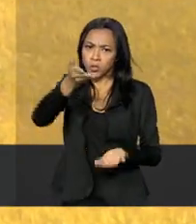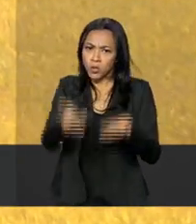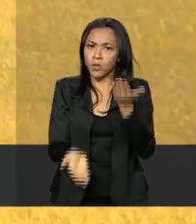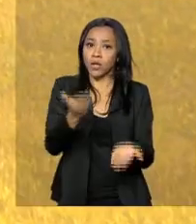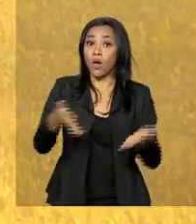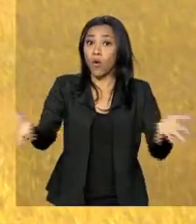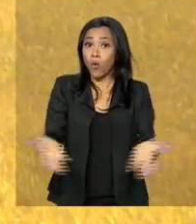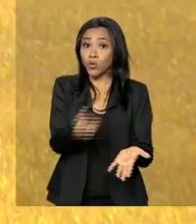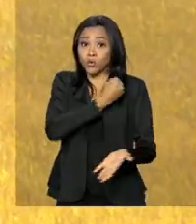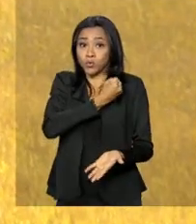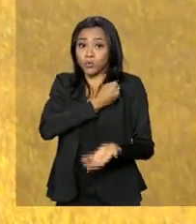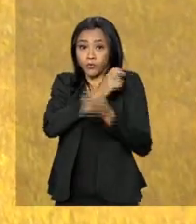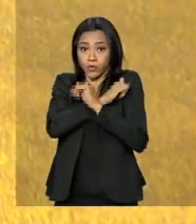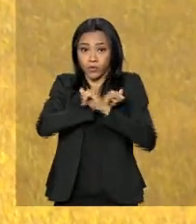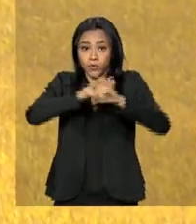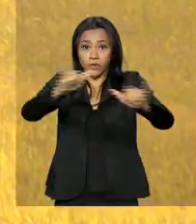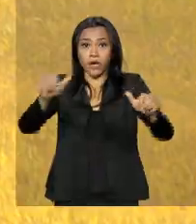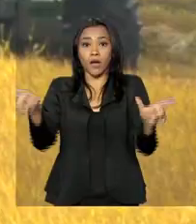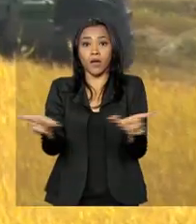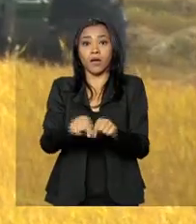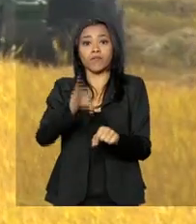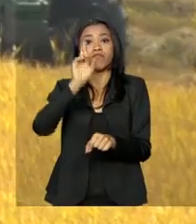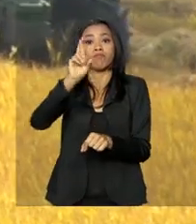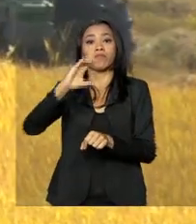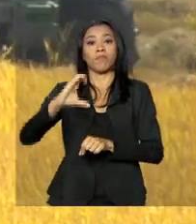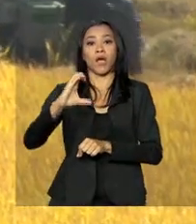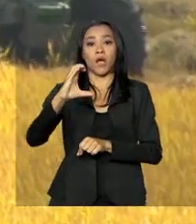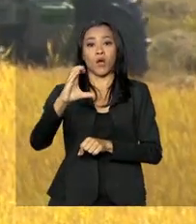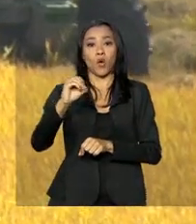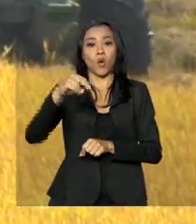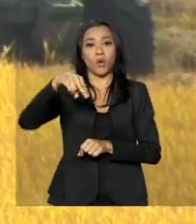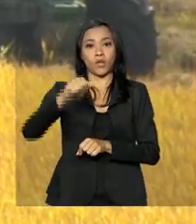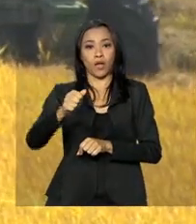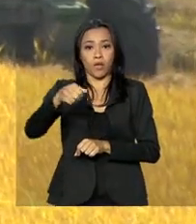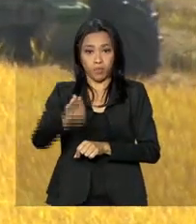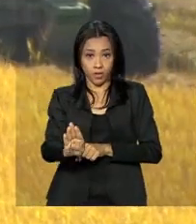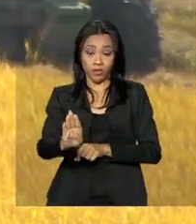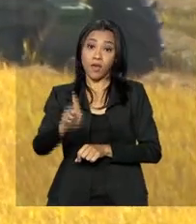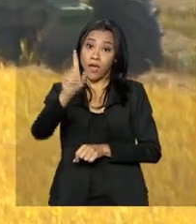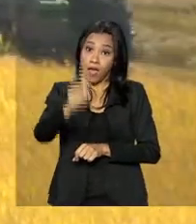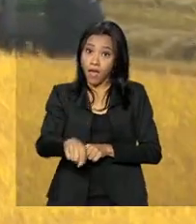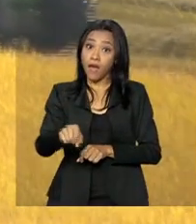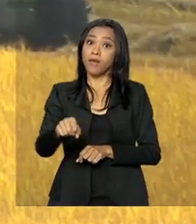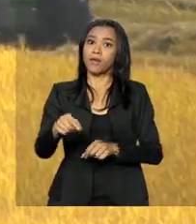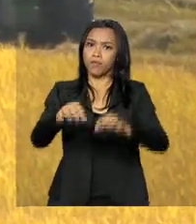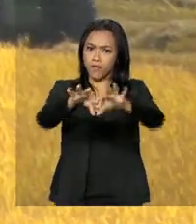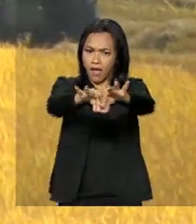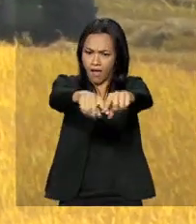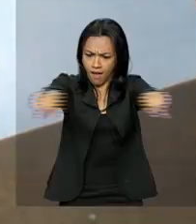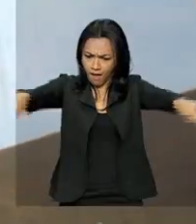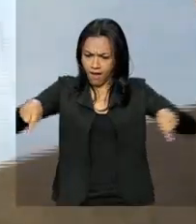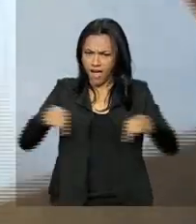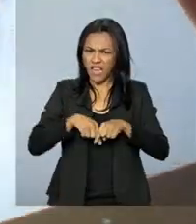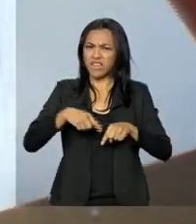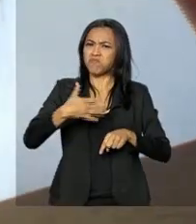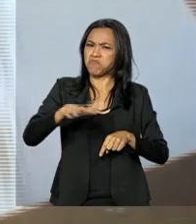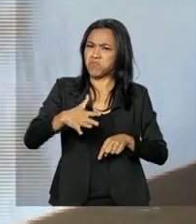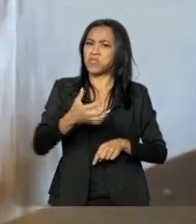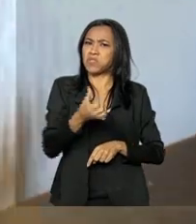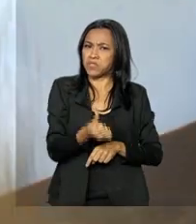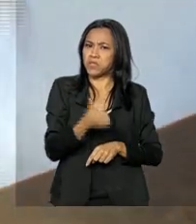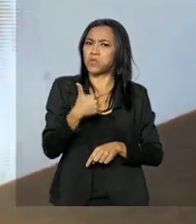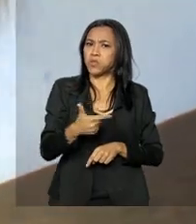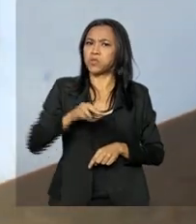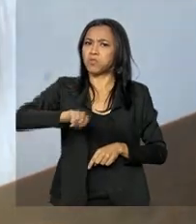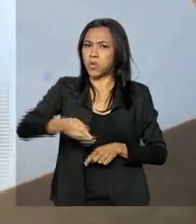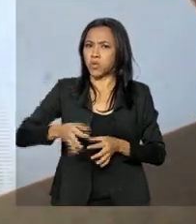hoje pela companhia nacional de abastecimento a área a ser colhida chega próximo aos 62 milhões de hectares de acordo